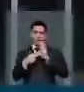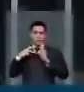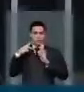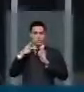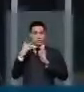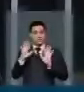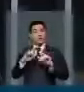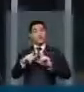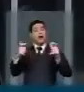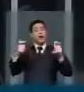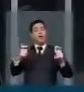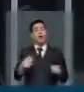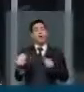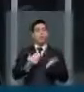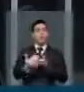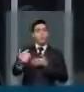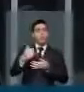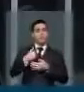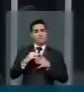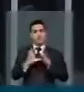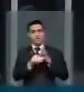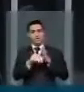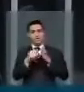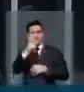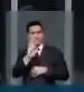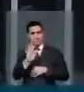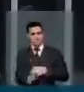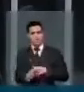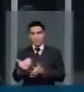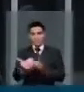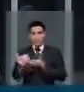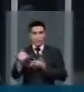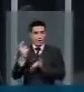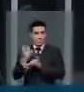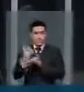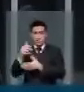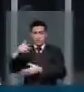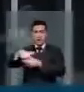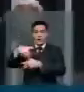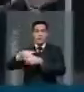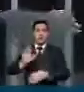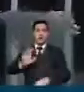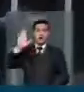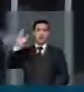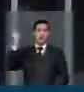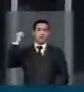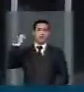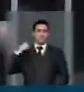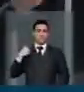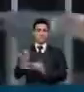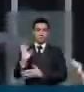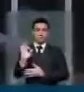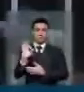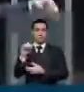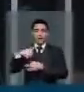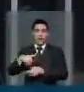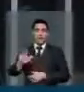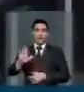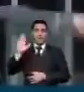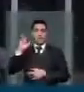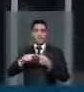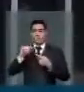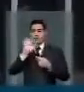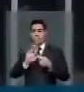corrupção no Brasil? Se não é nas eleições, nas eleições nacionais,